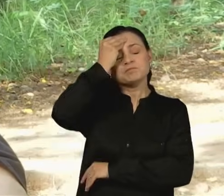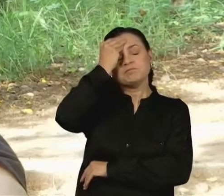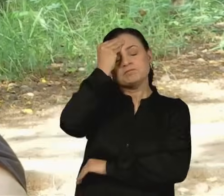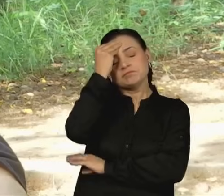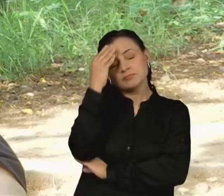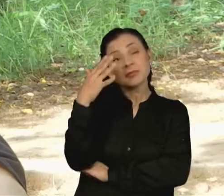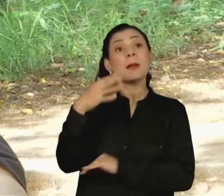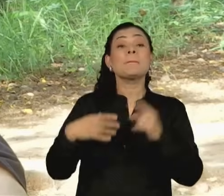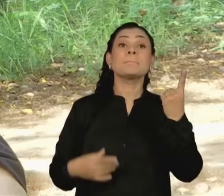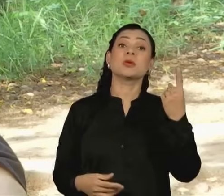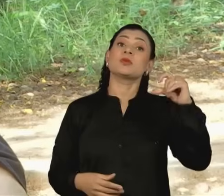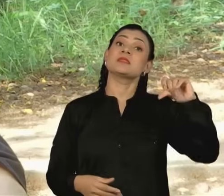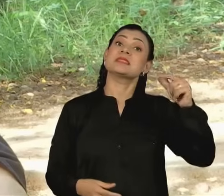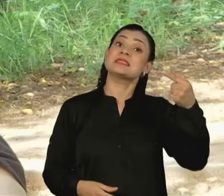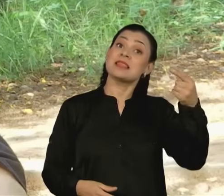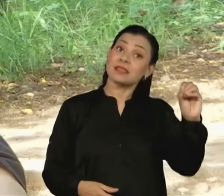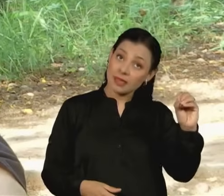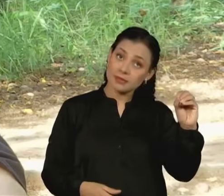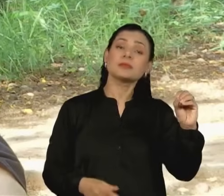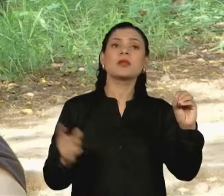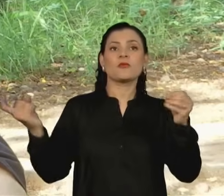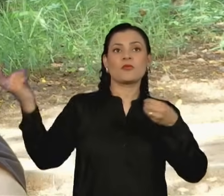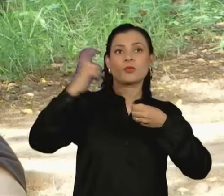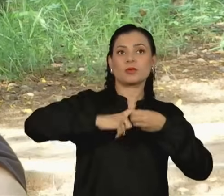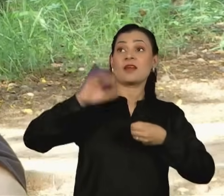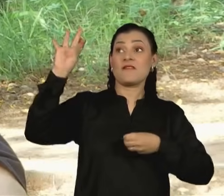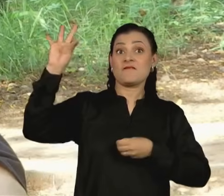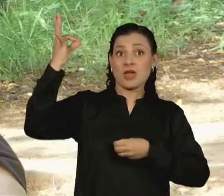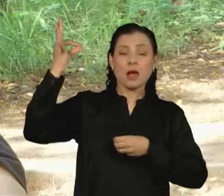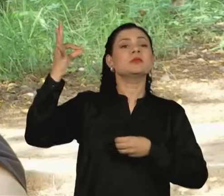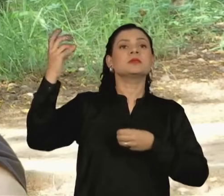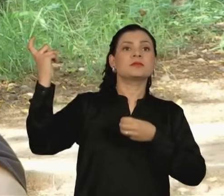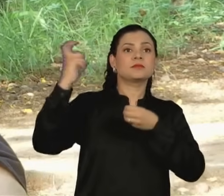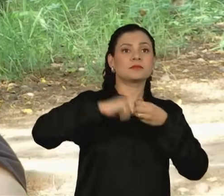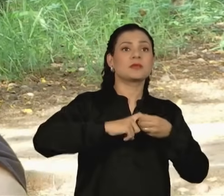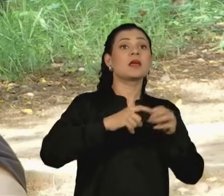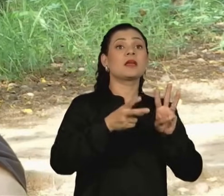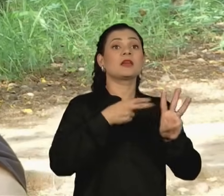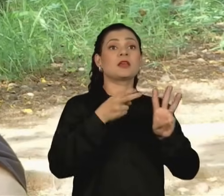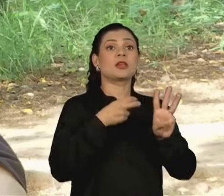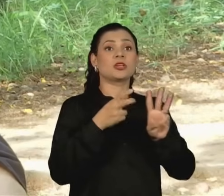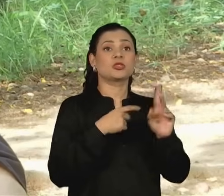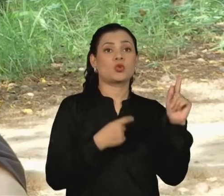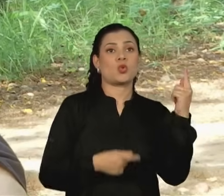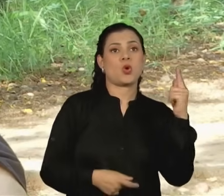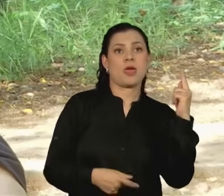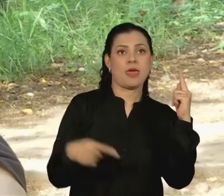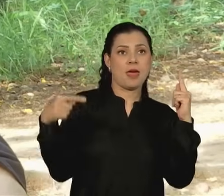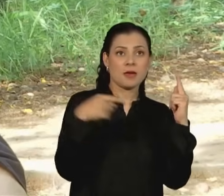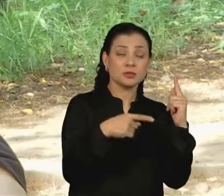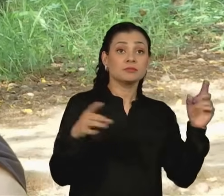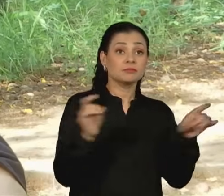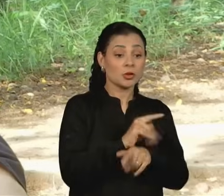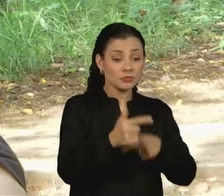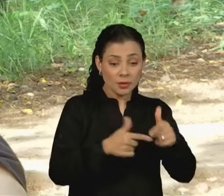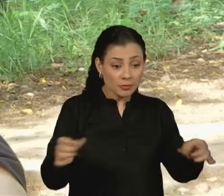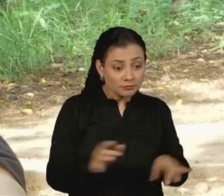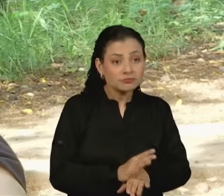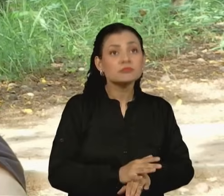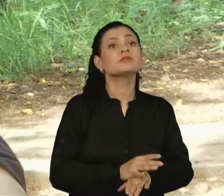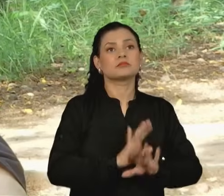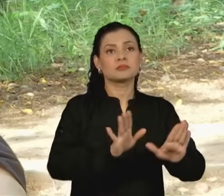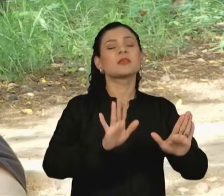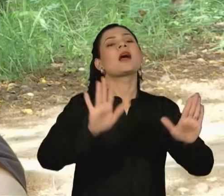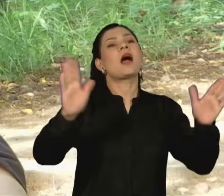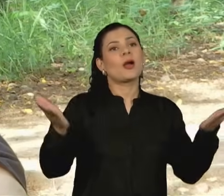Em 1970 eu vim numa missão francesa aos índios de Goiás e quando terminei o trabalho lá eu disse, agora